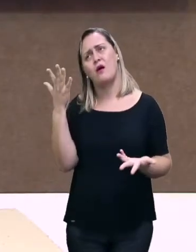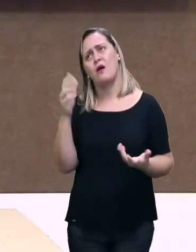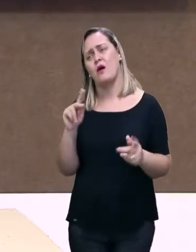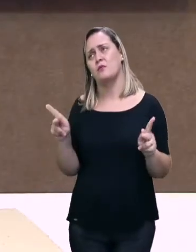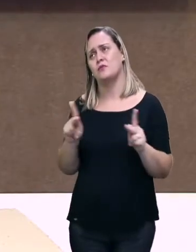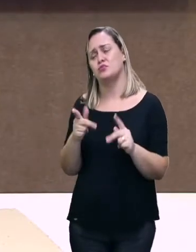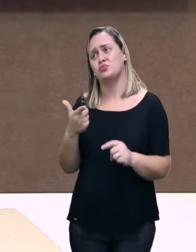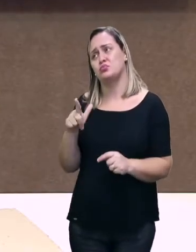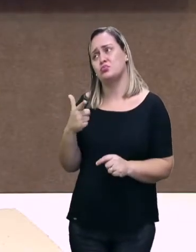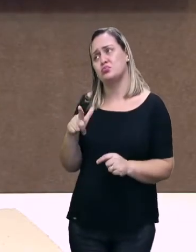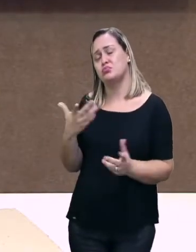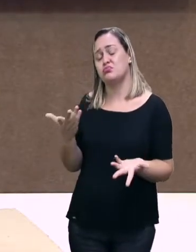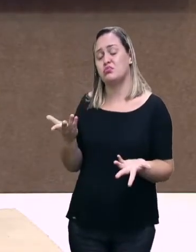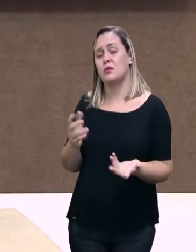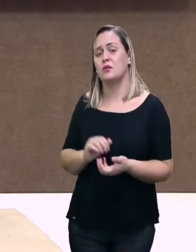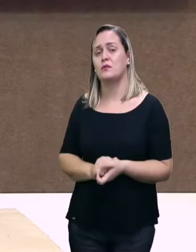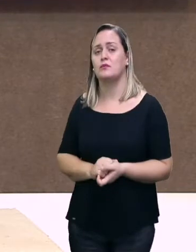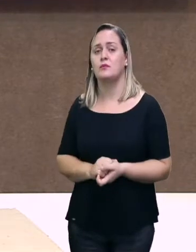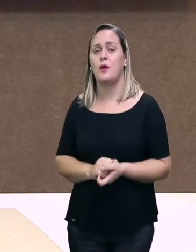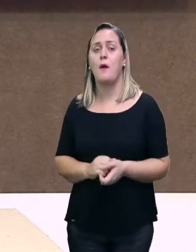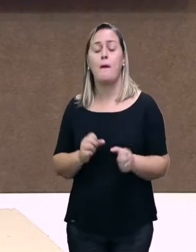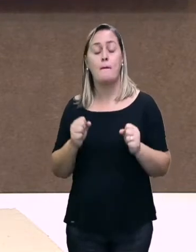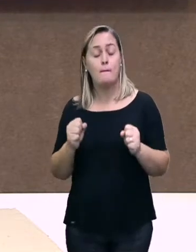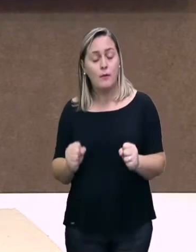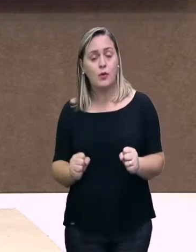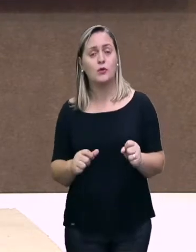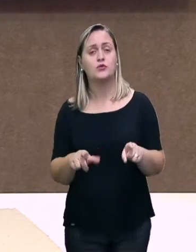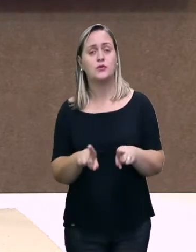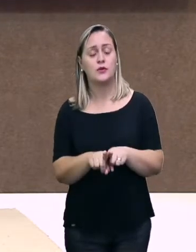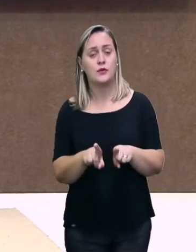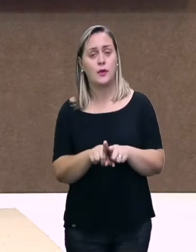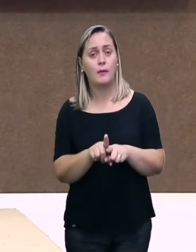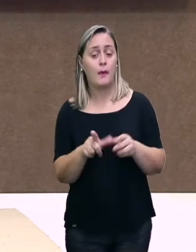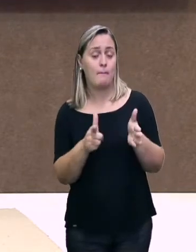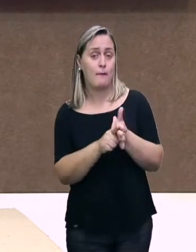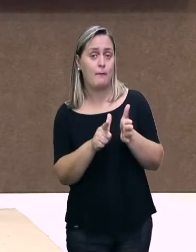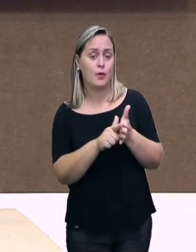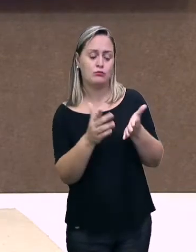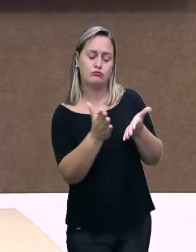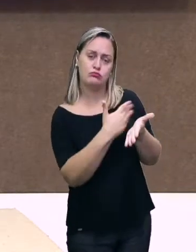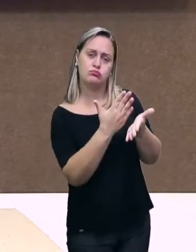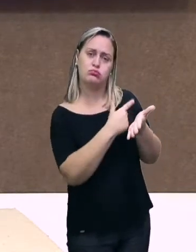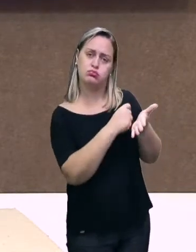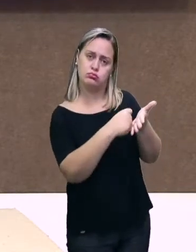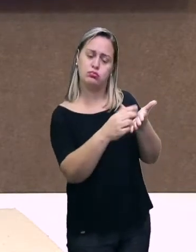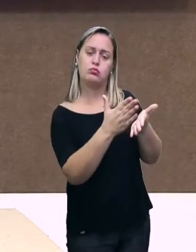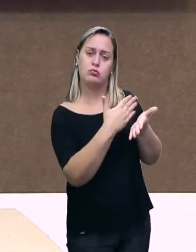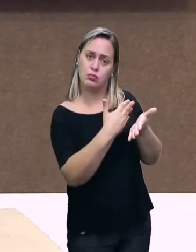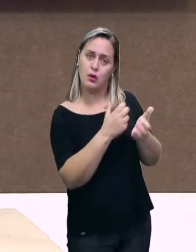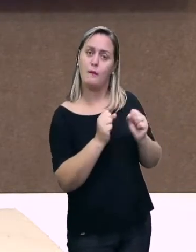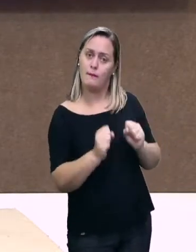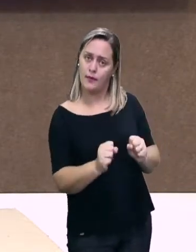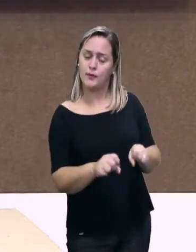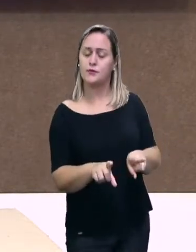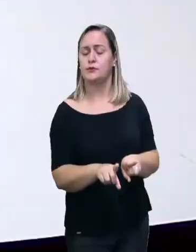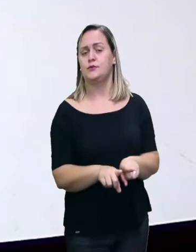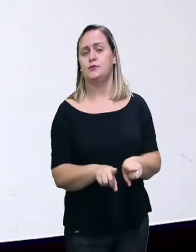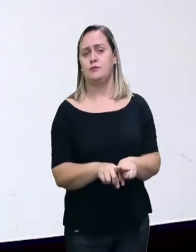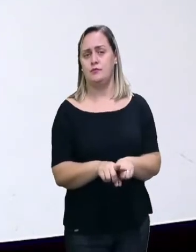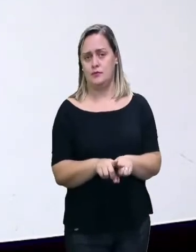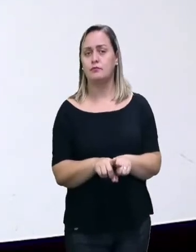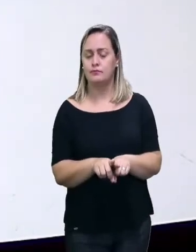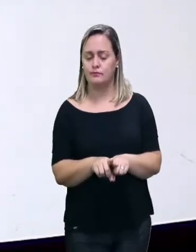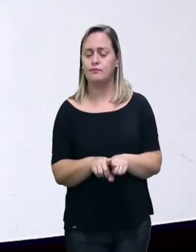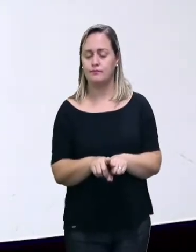folha. Não tem problema, pode ser folha de caderno, vai ter o mesmo efeito, tá bom? Pode ser de caderno. Você